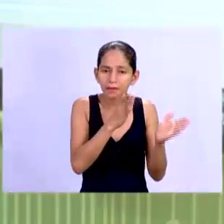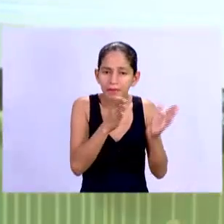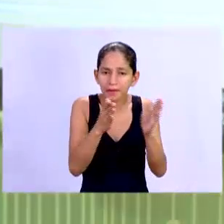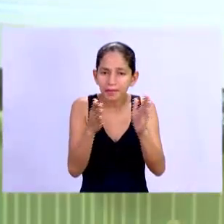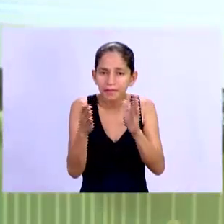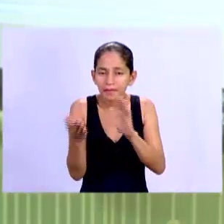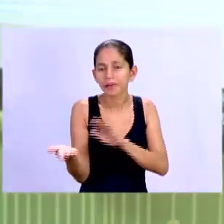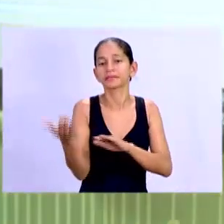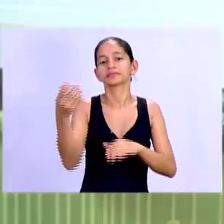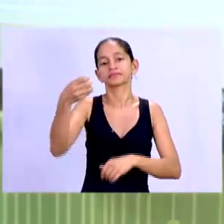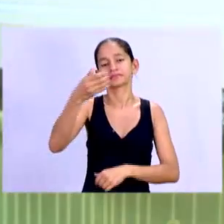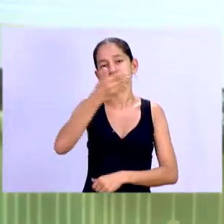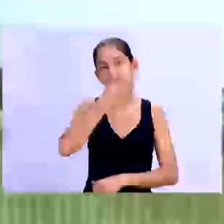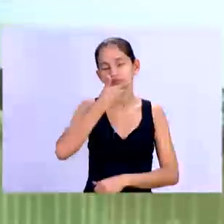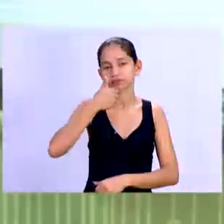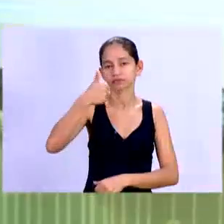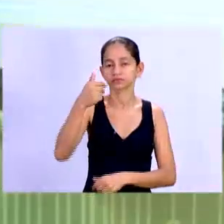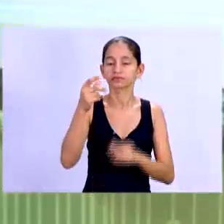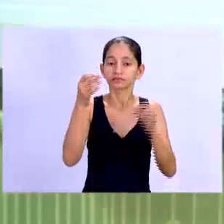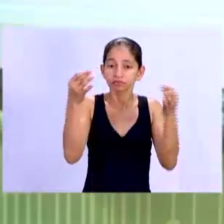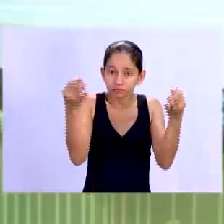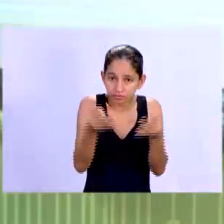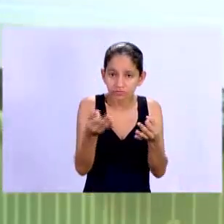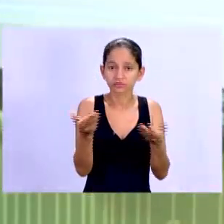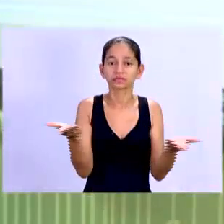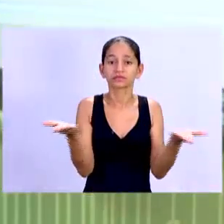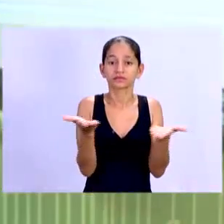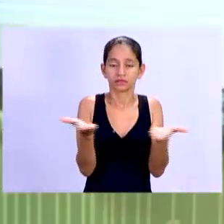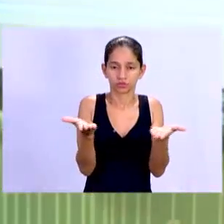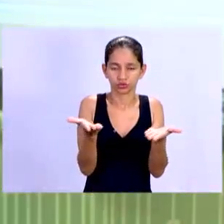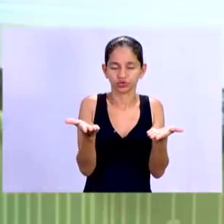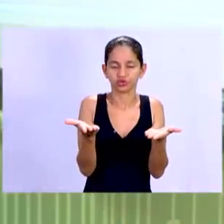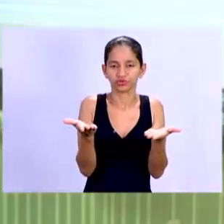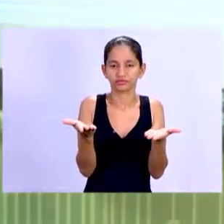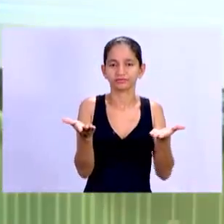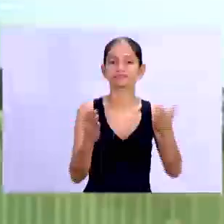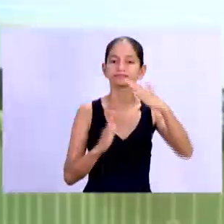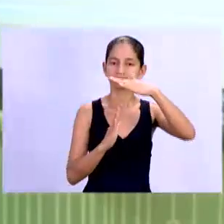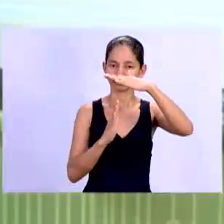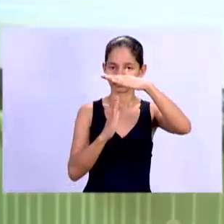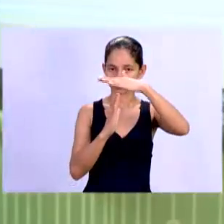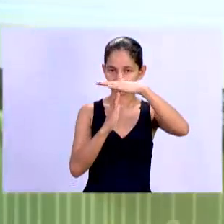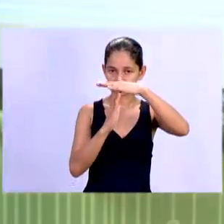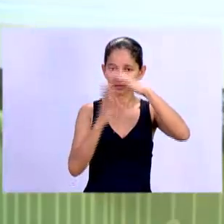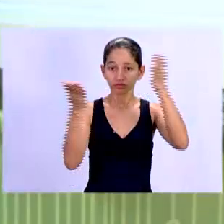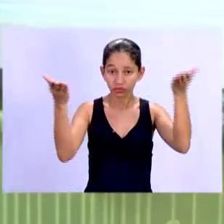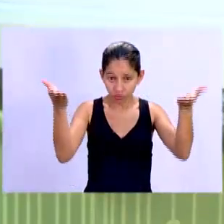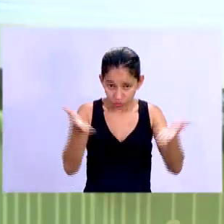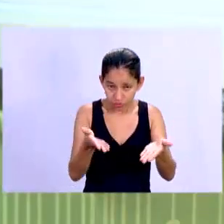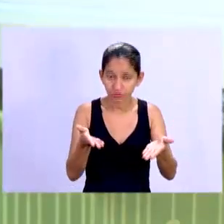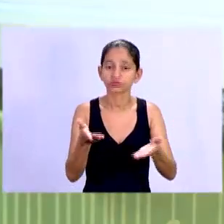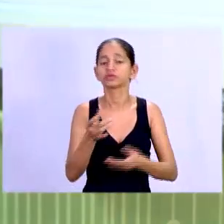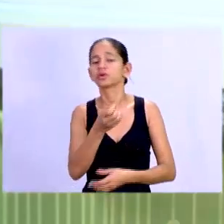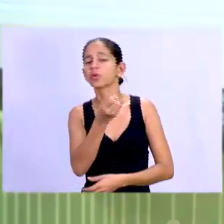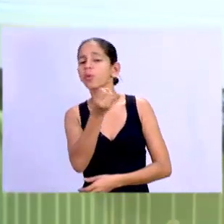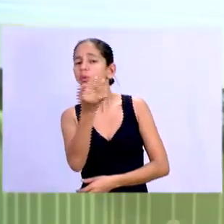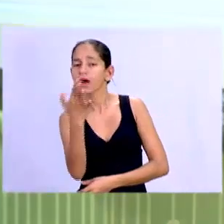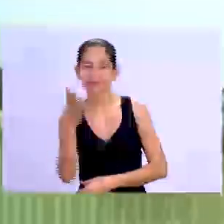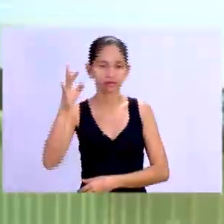de contemporâneas, que quer dizer com o nosso tempo. Ou seja, quais são as reflexões que estão ocorrendo